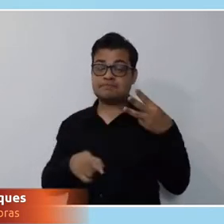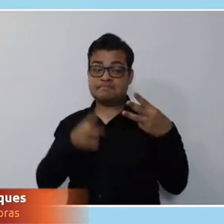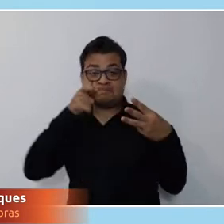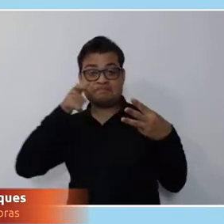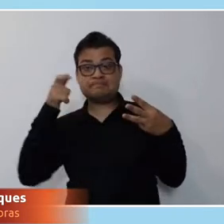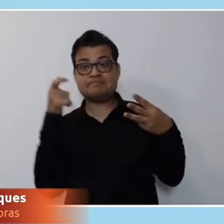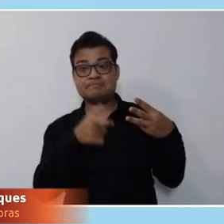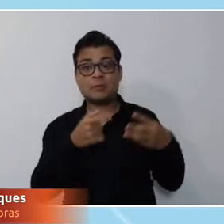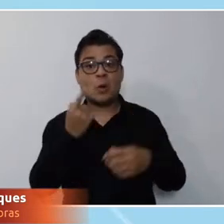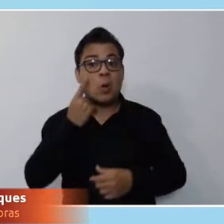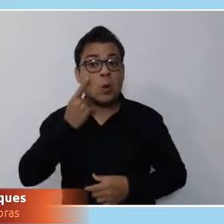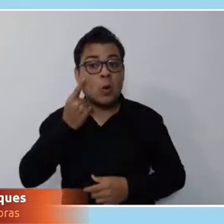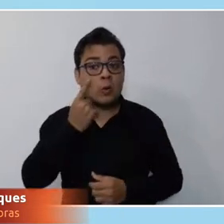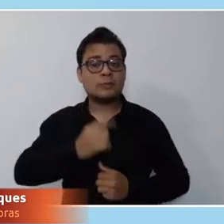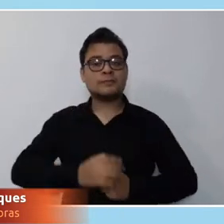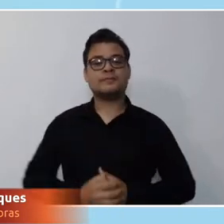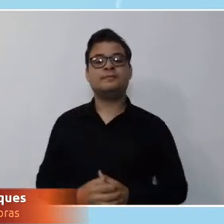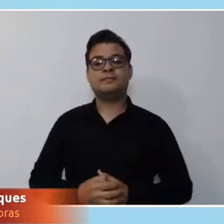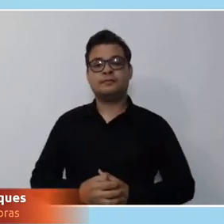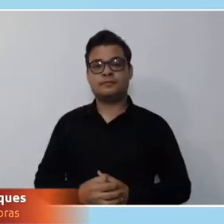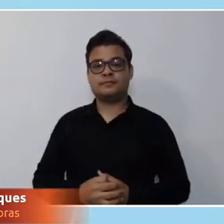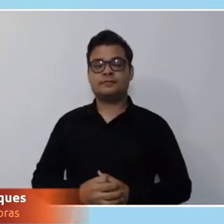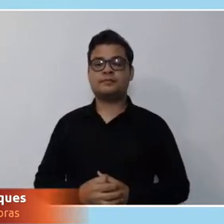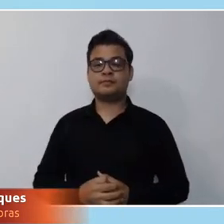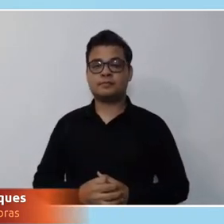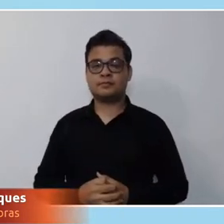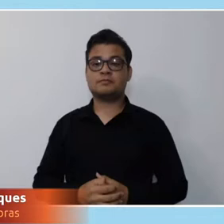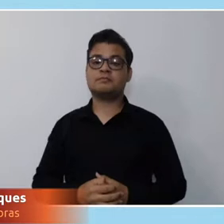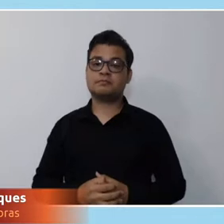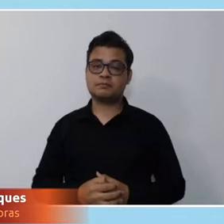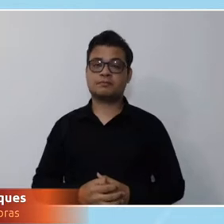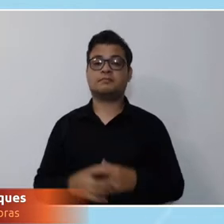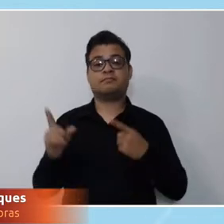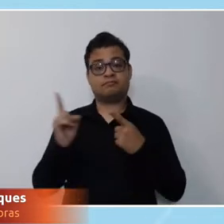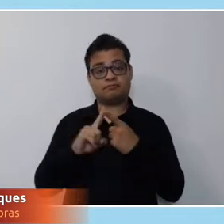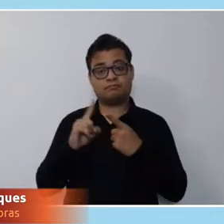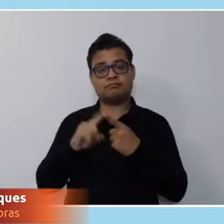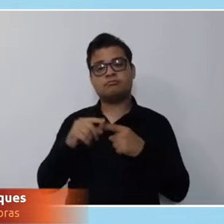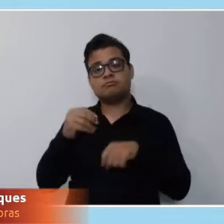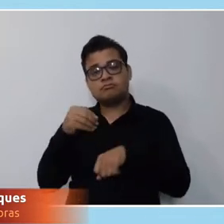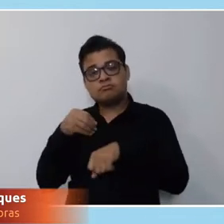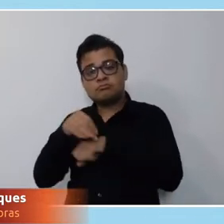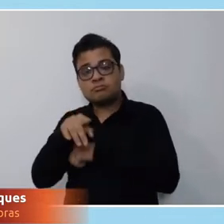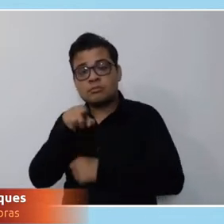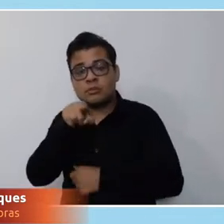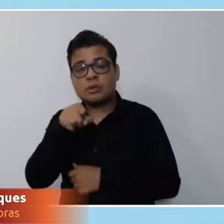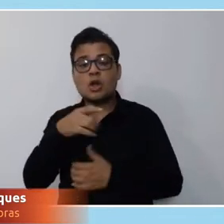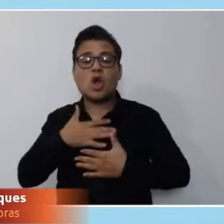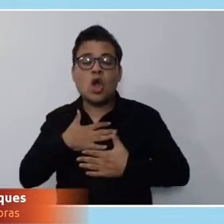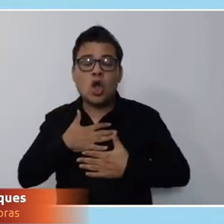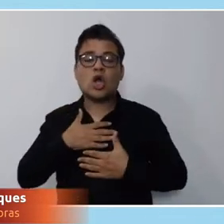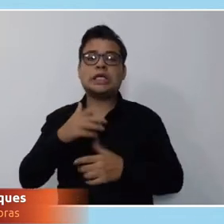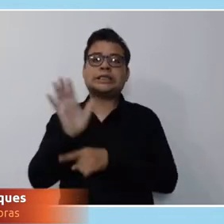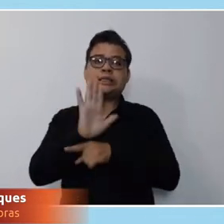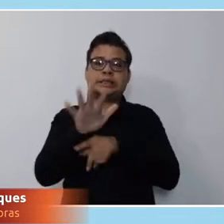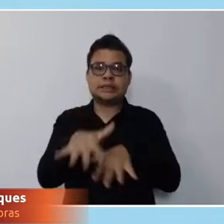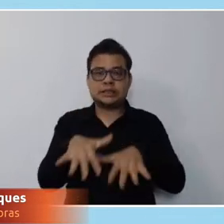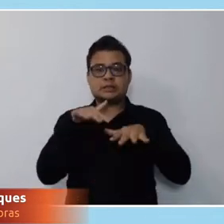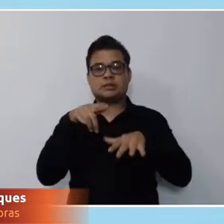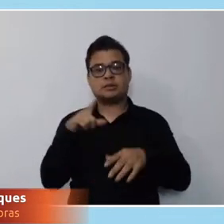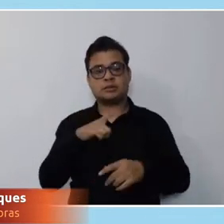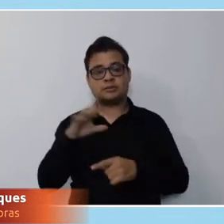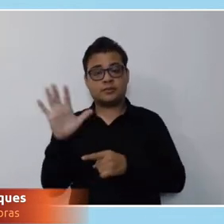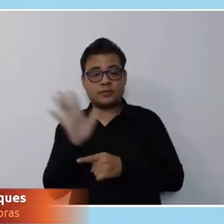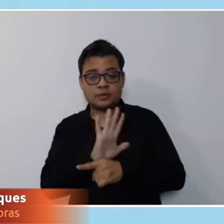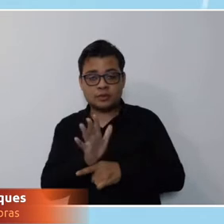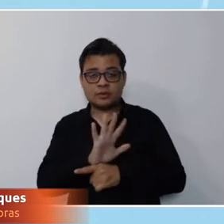gente, Jade. Bom, eu começo dando a dica para quem gosta de cinema. Os filmes Fortaleza